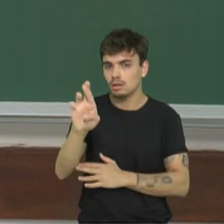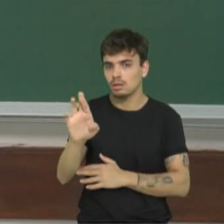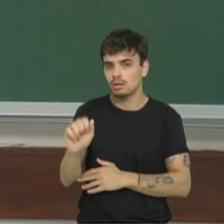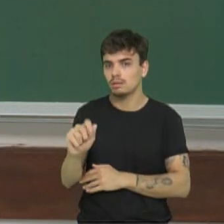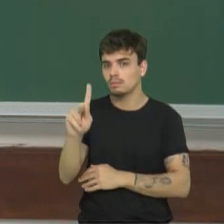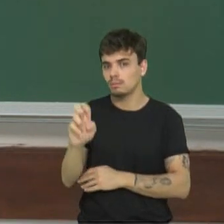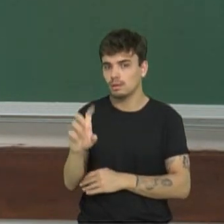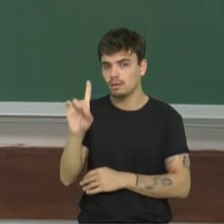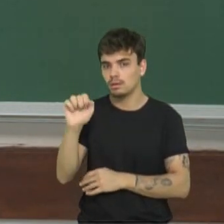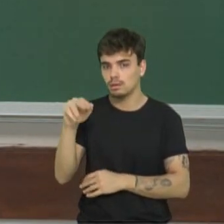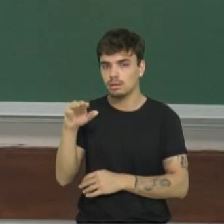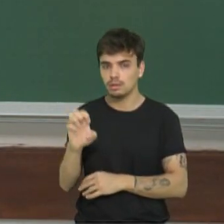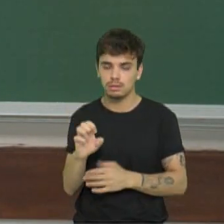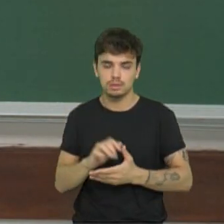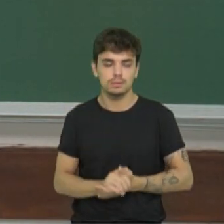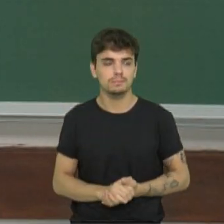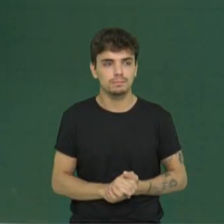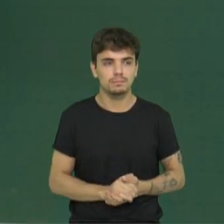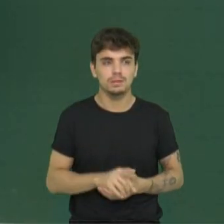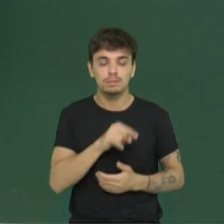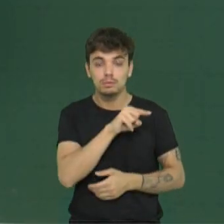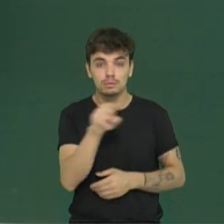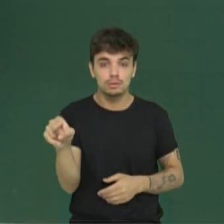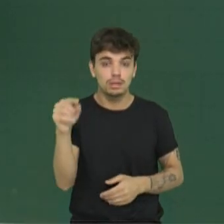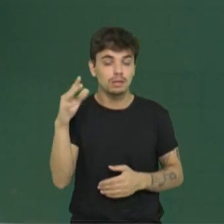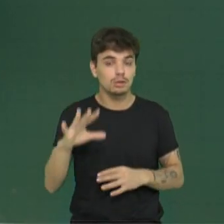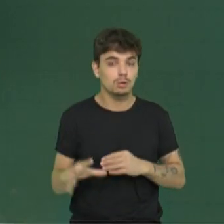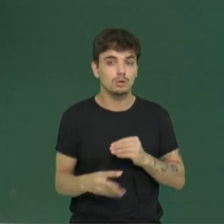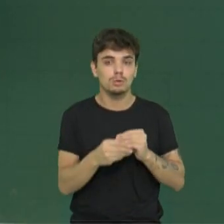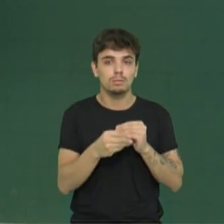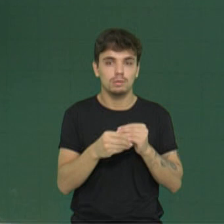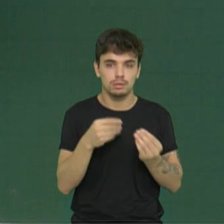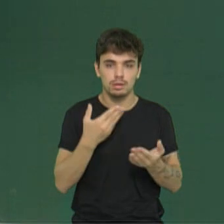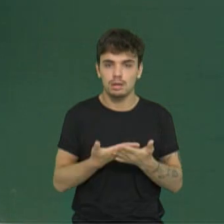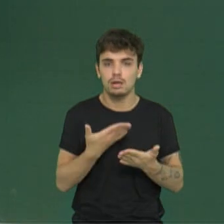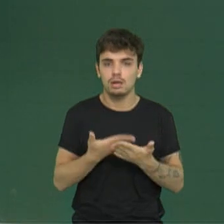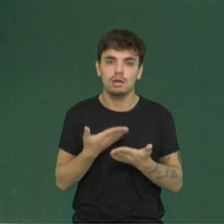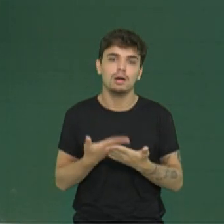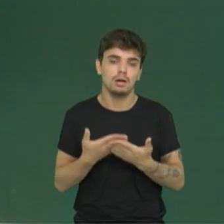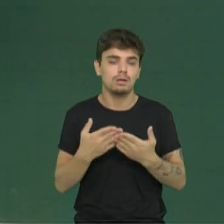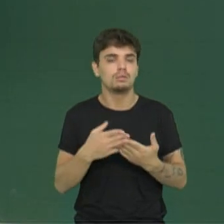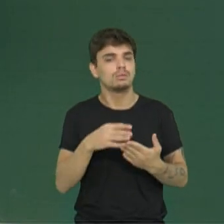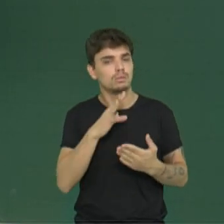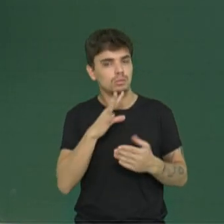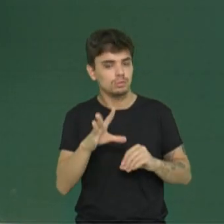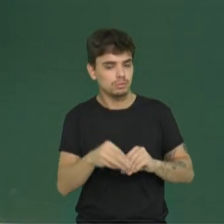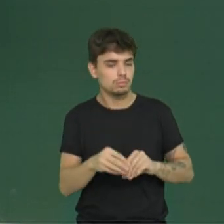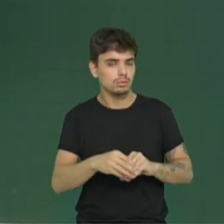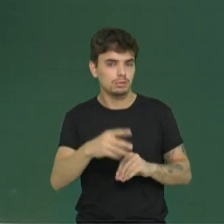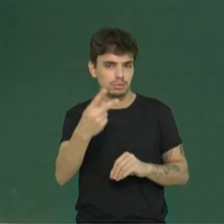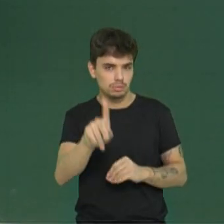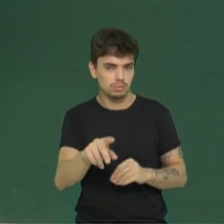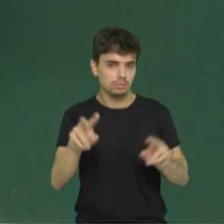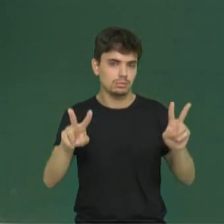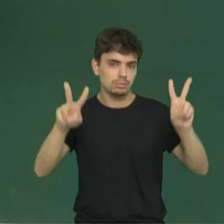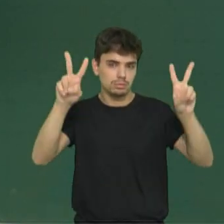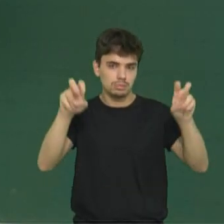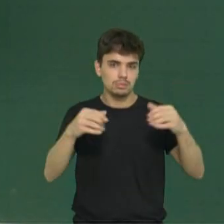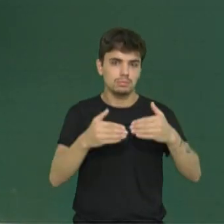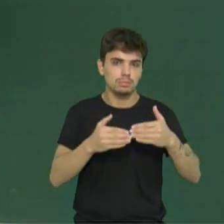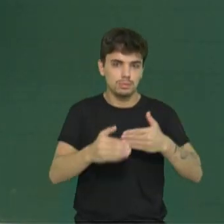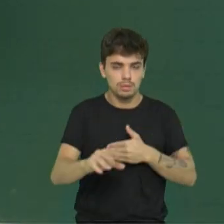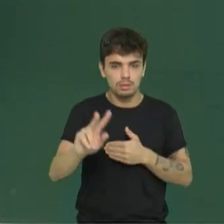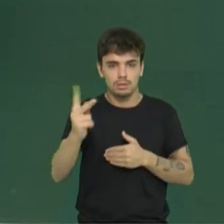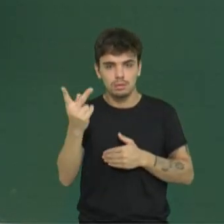ok? E para vocês completarem um pouquinho mais o conhecimento de vocês aí acerca do hip